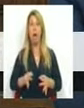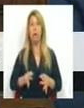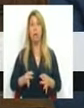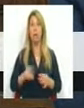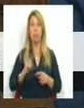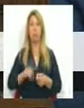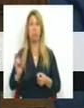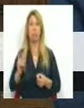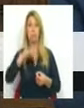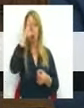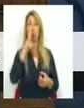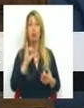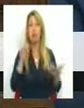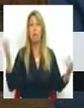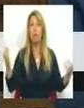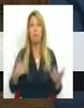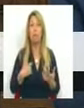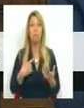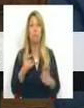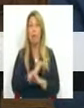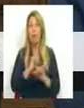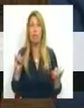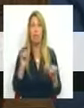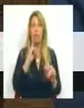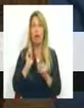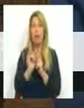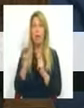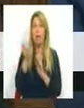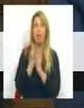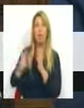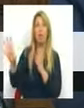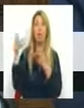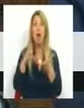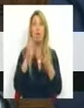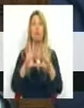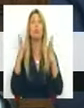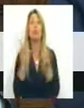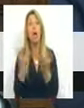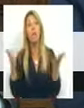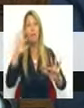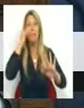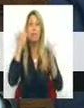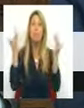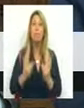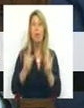possibilidade de repagamento da ajuda total, mas minimizando os impactos de perdas para o Estado.